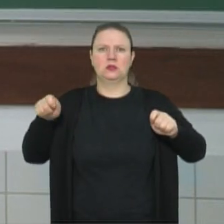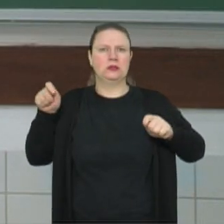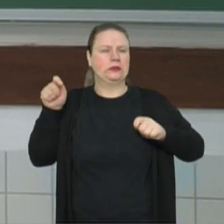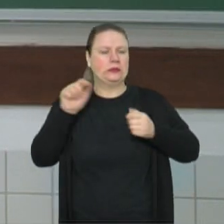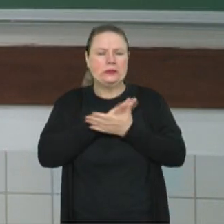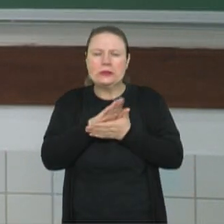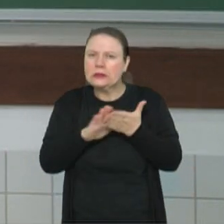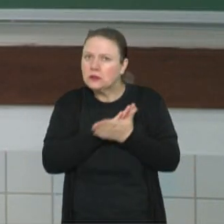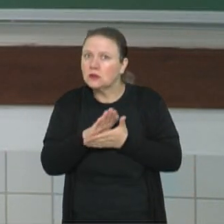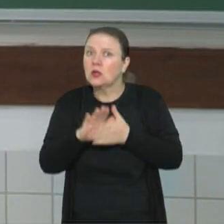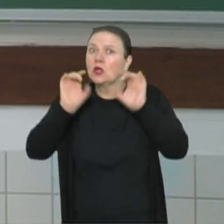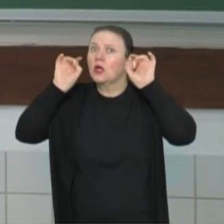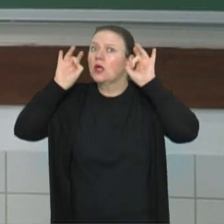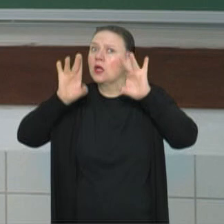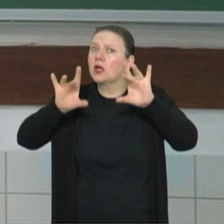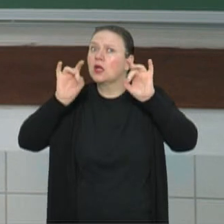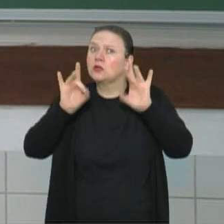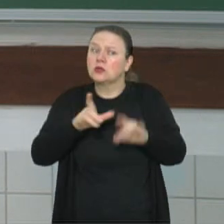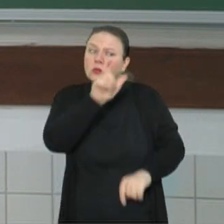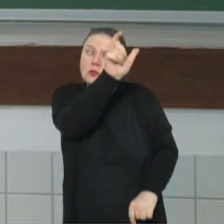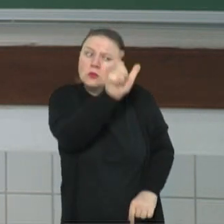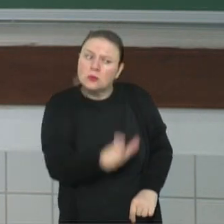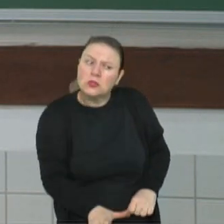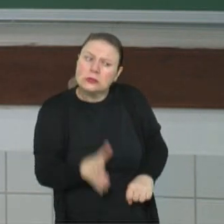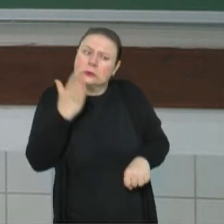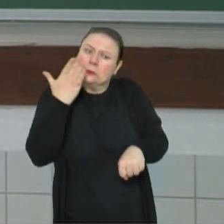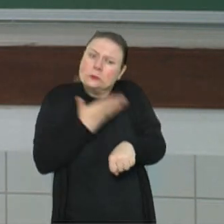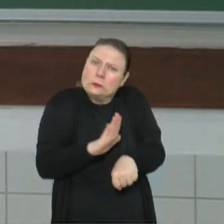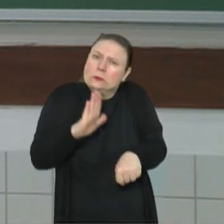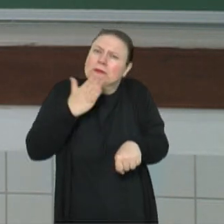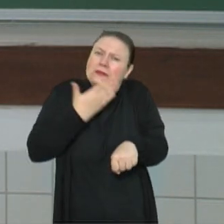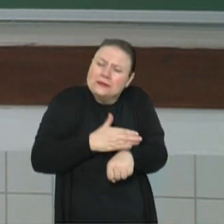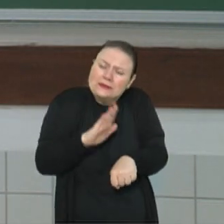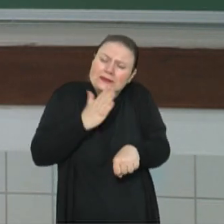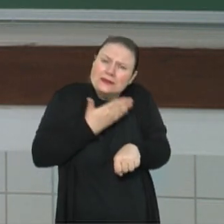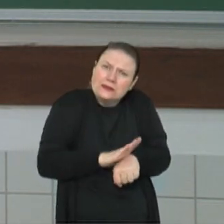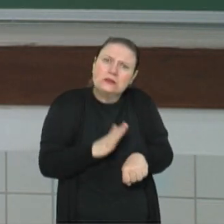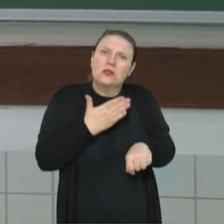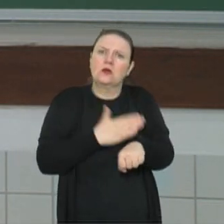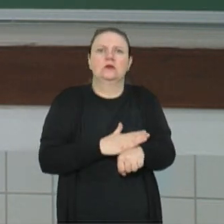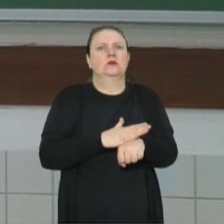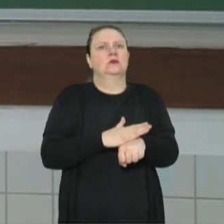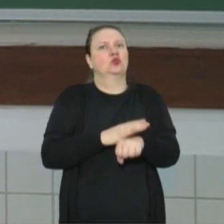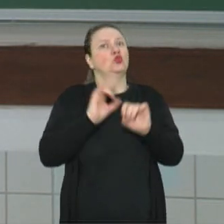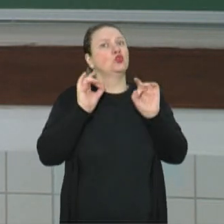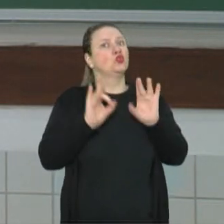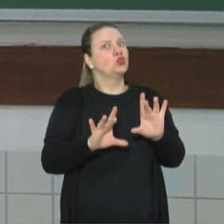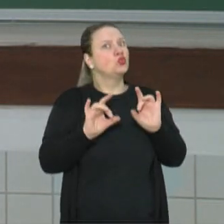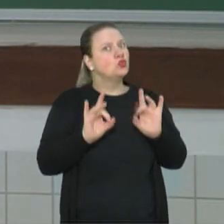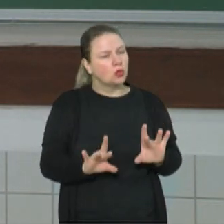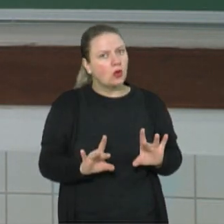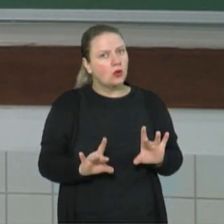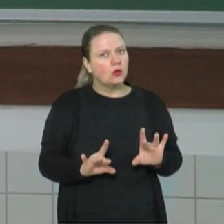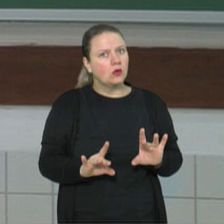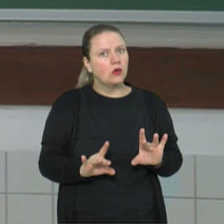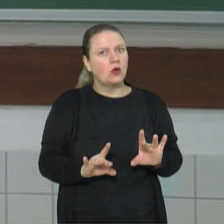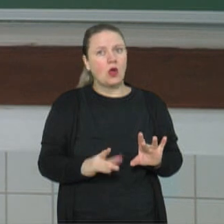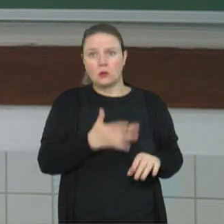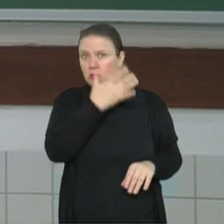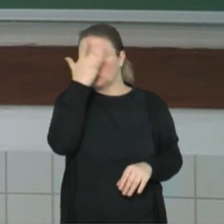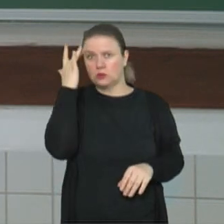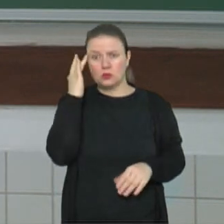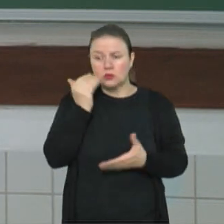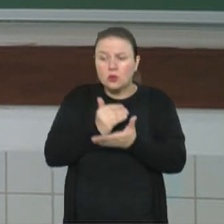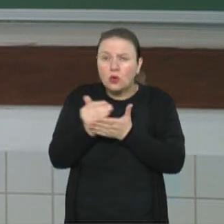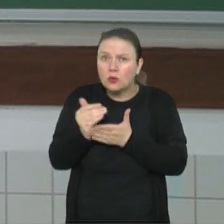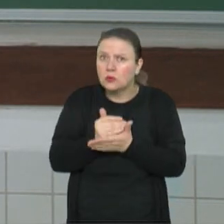é somente para atletas muito e muito treinados que podem estar realizando essa prática, né? Pessoas que estão iniciando nunca devem realizar,